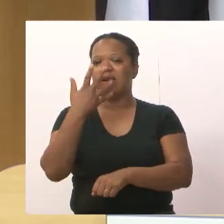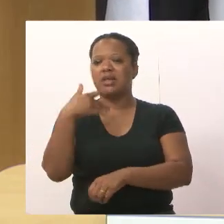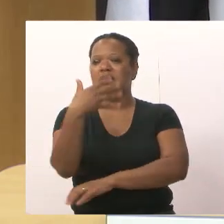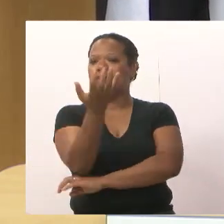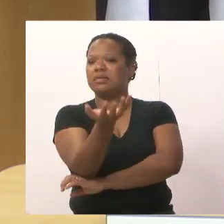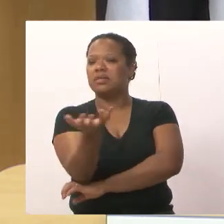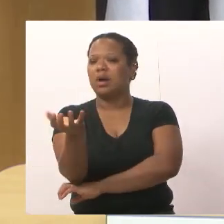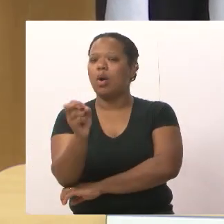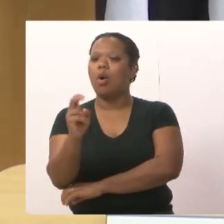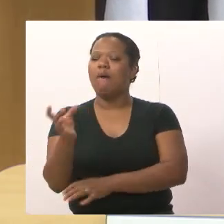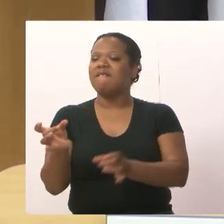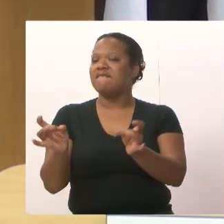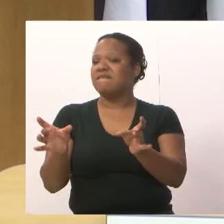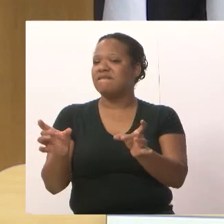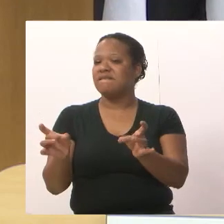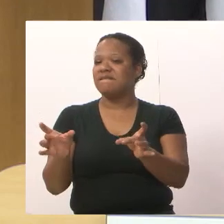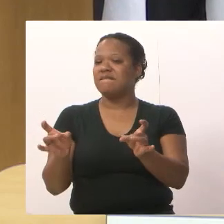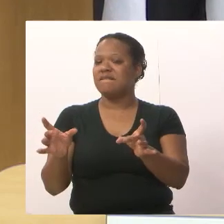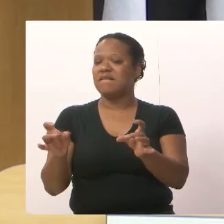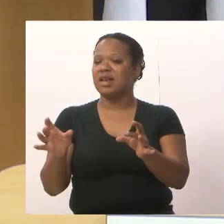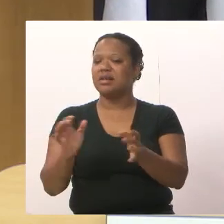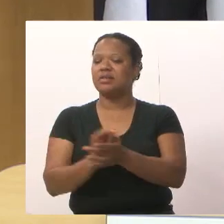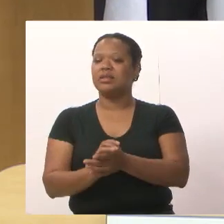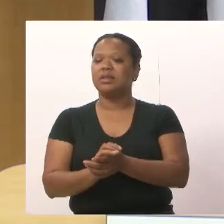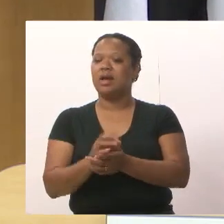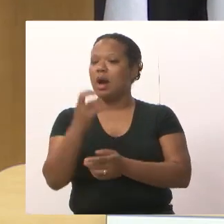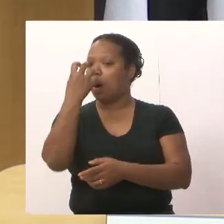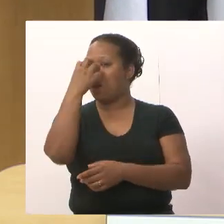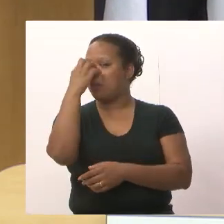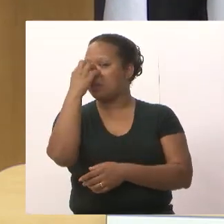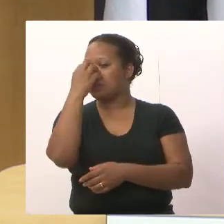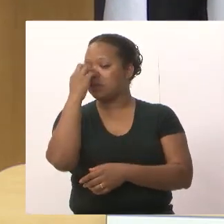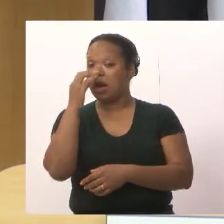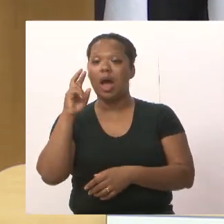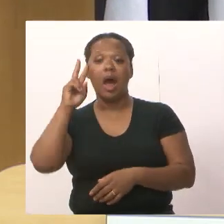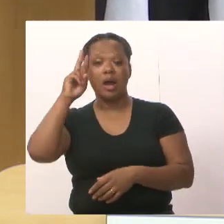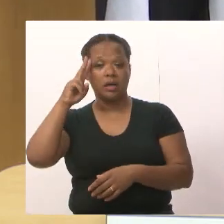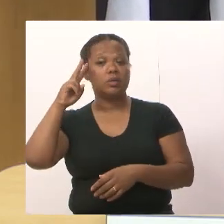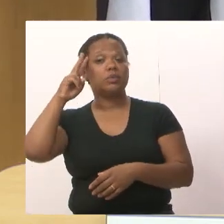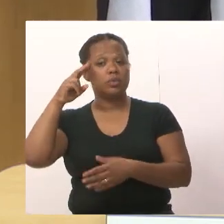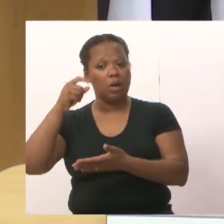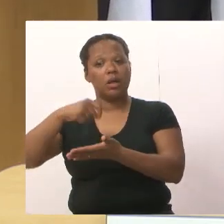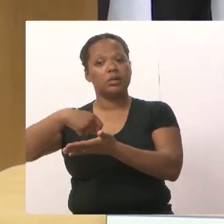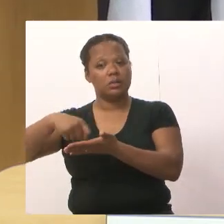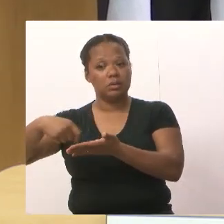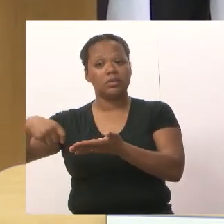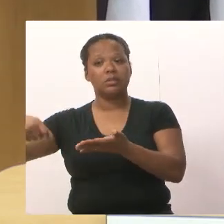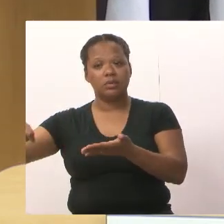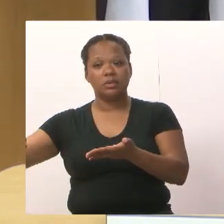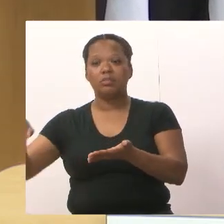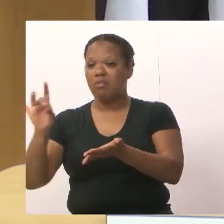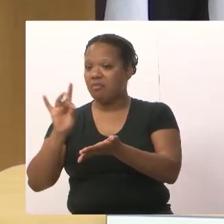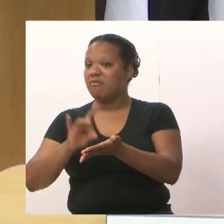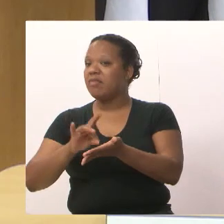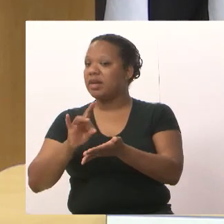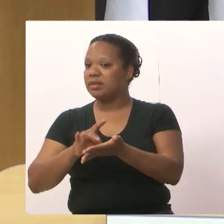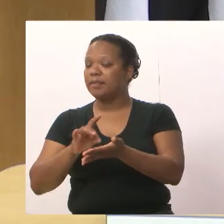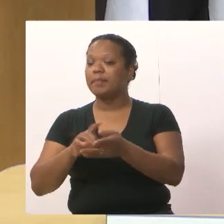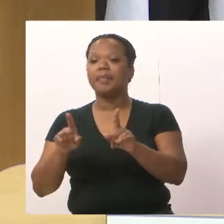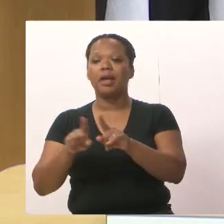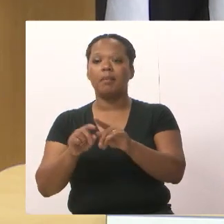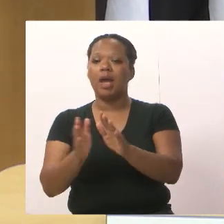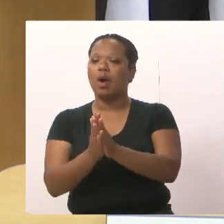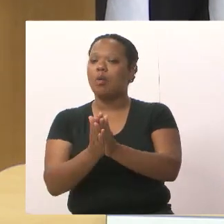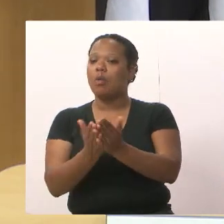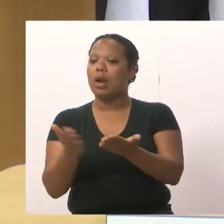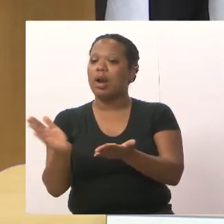eles vendiam para o circo. Isso que eu estou falando é história, registrado. Nós temos também um livro de